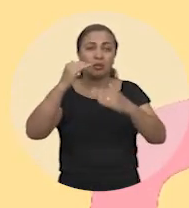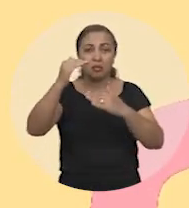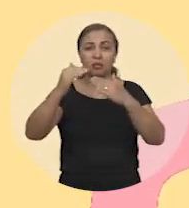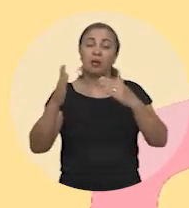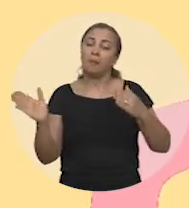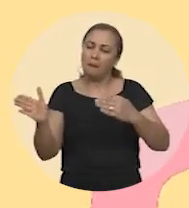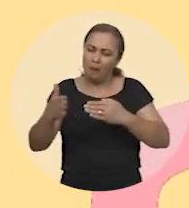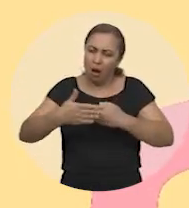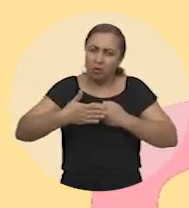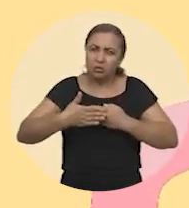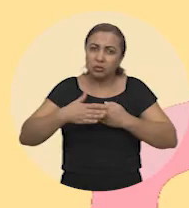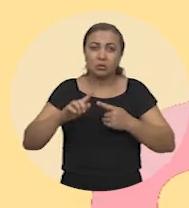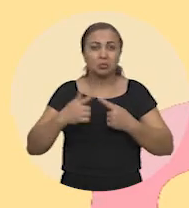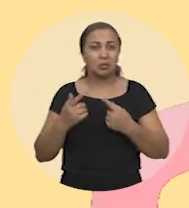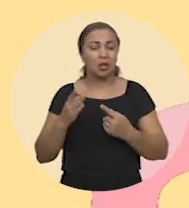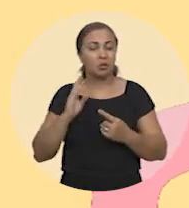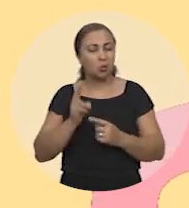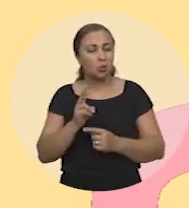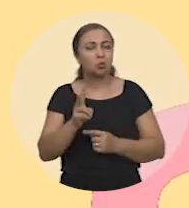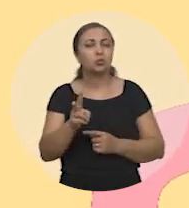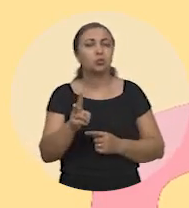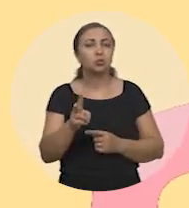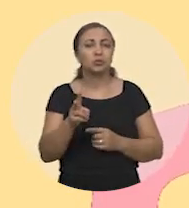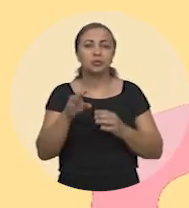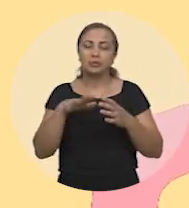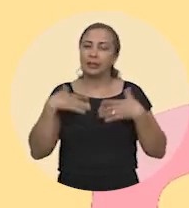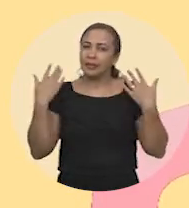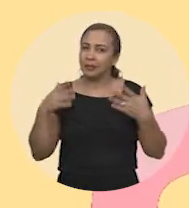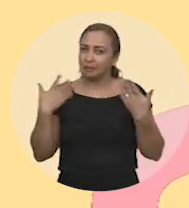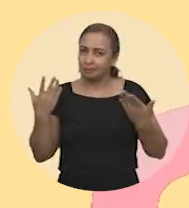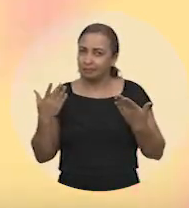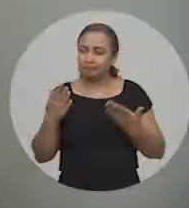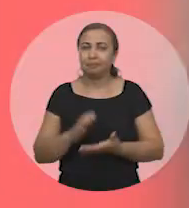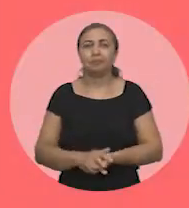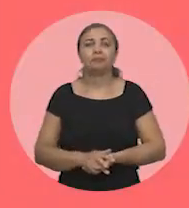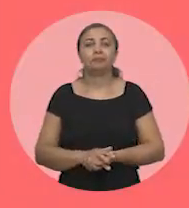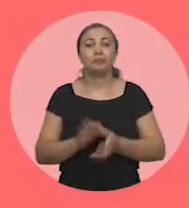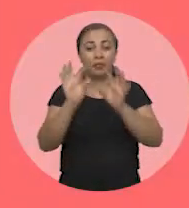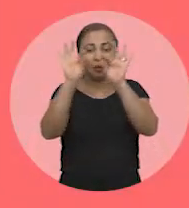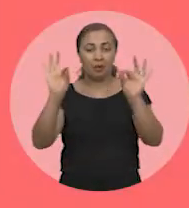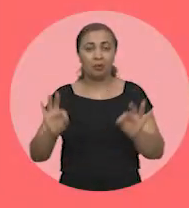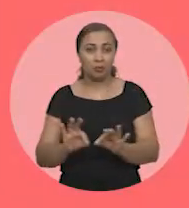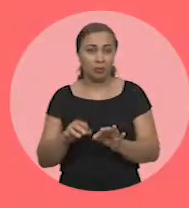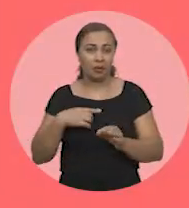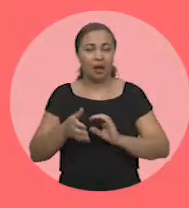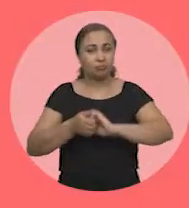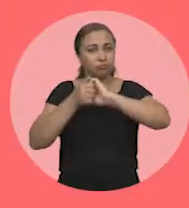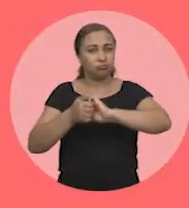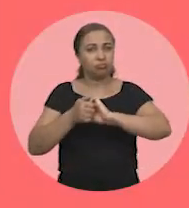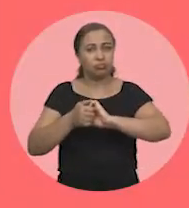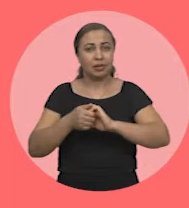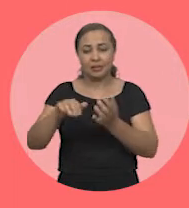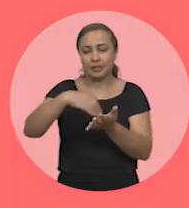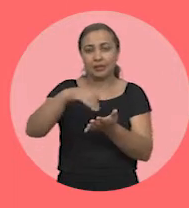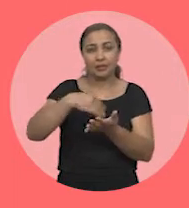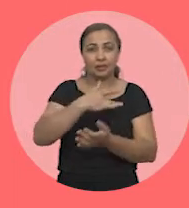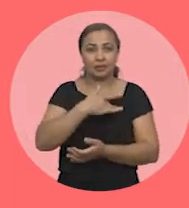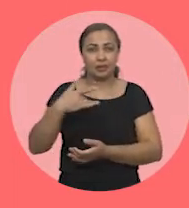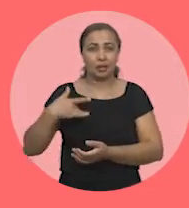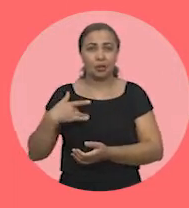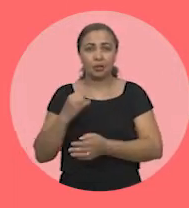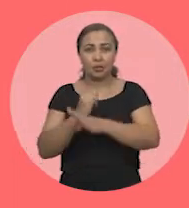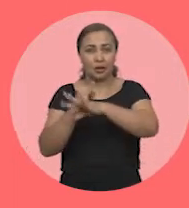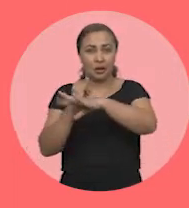de forma proativa se protegendo mas tentando manter mais ou menos o seu ânimo o projeto Ele conta com a parceria da Secretaria